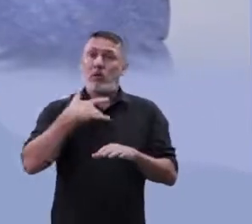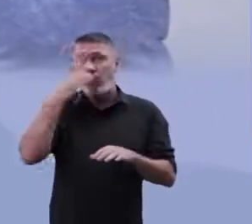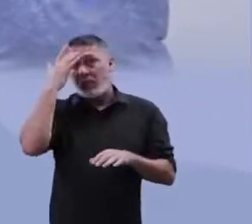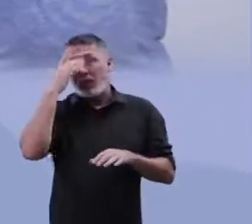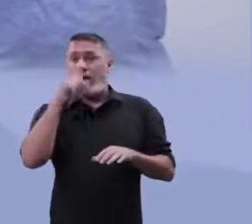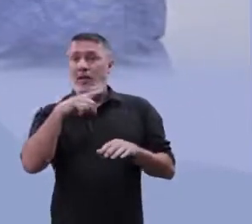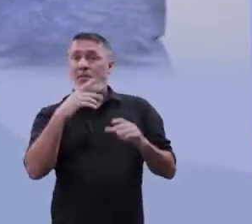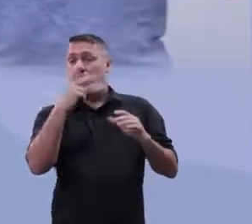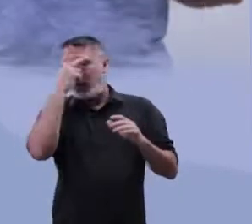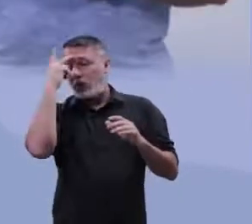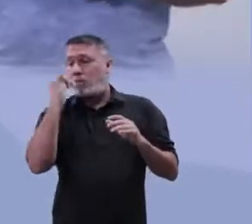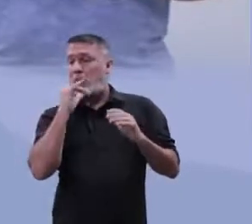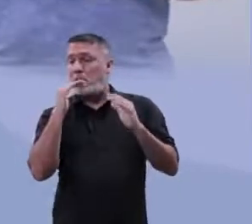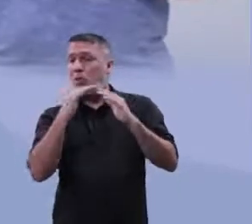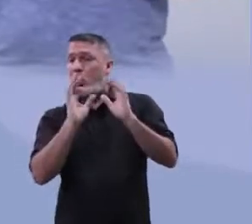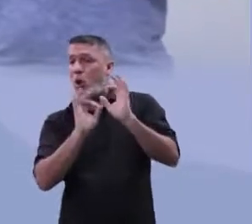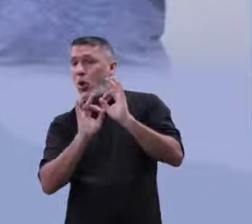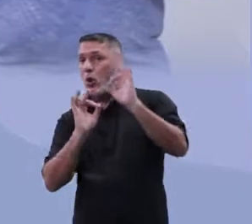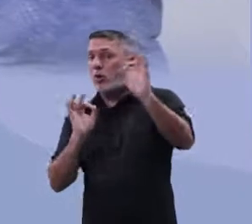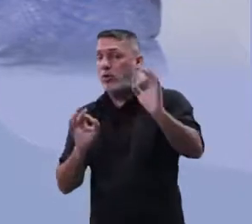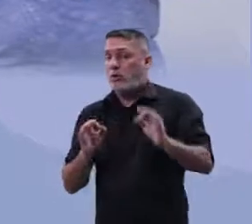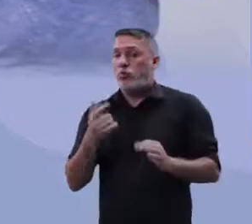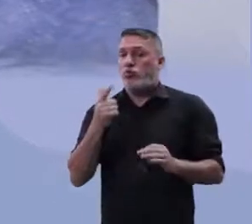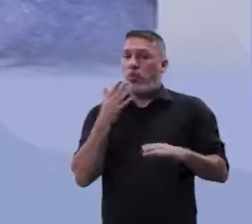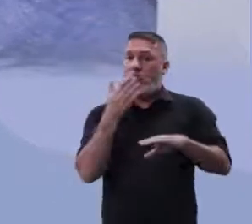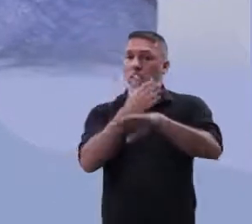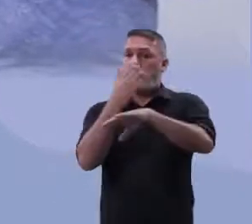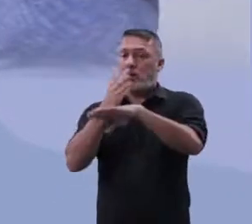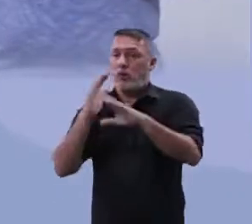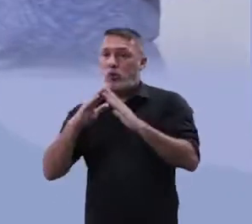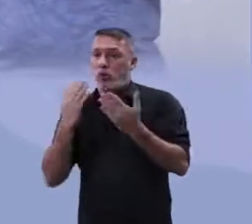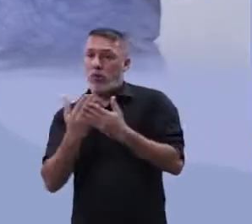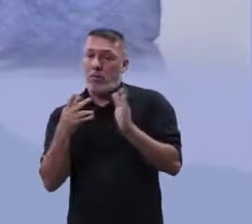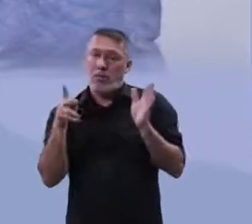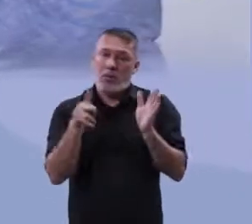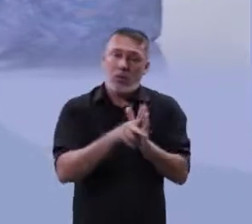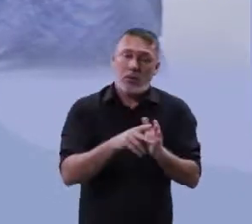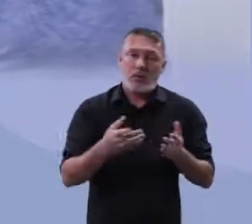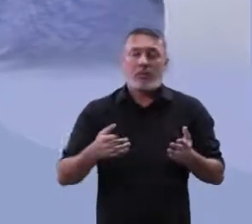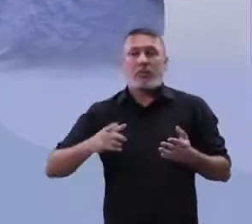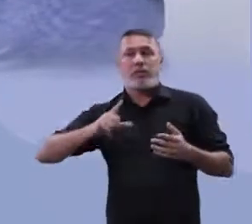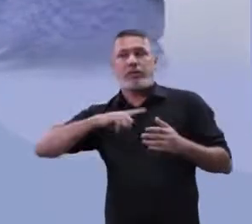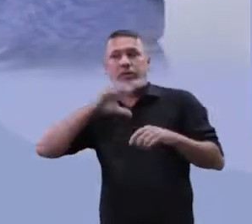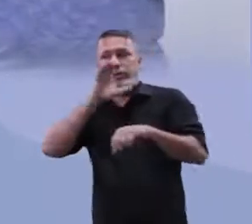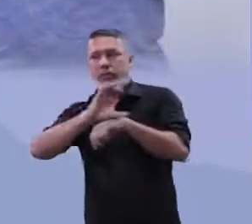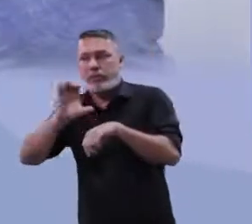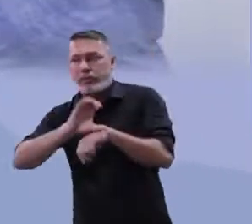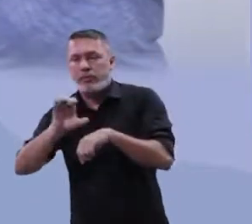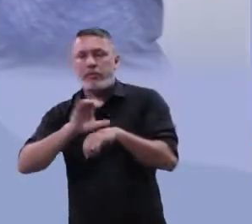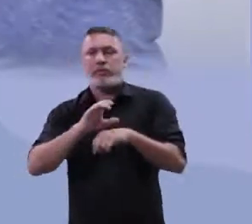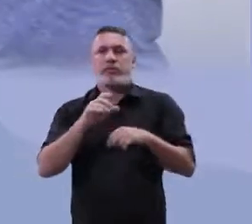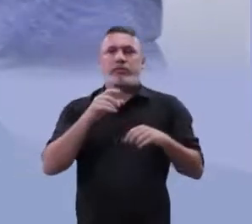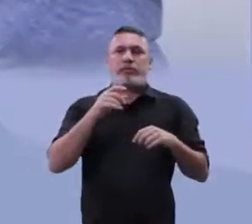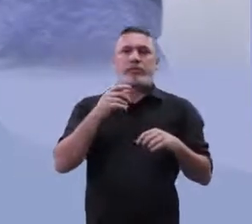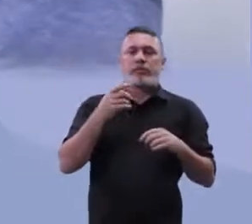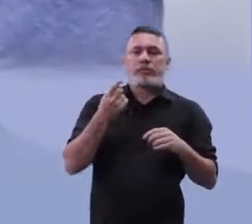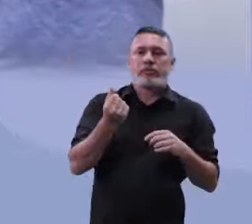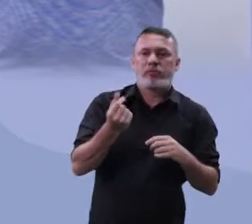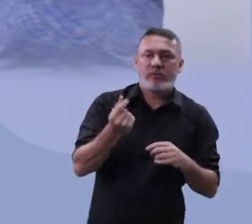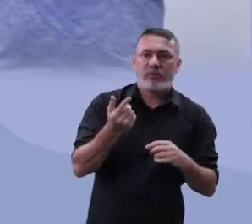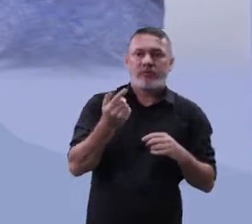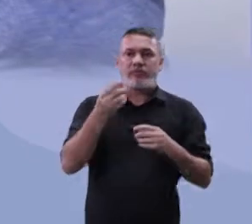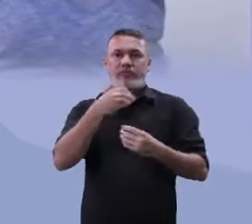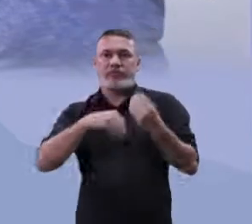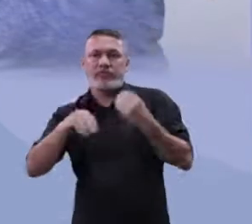região que não tem acesso a uma escola próxima, ou aquele que queria fazer determinado curso, mas não tem condições